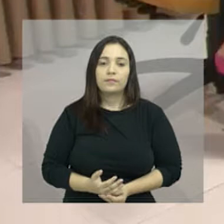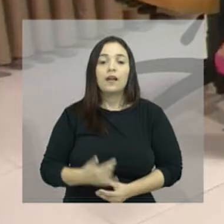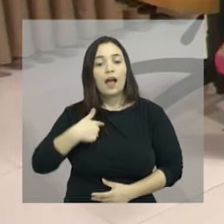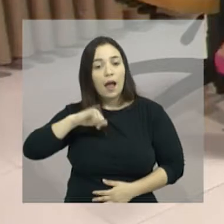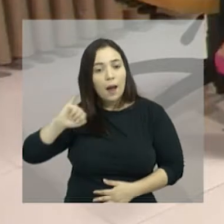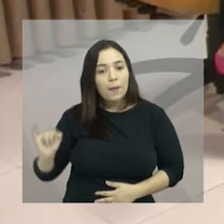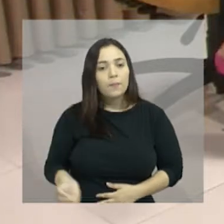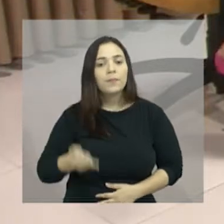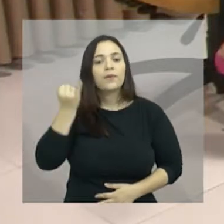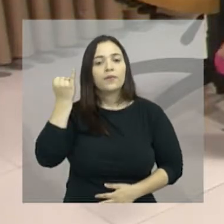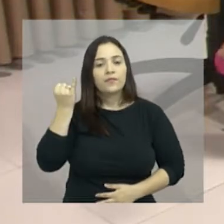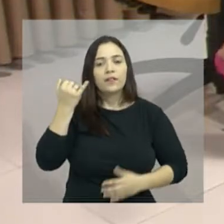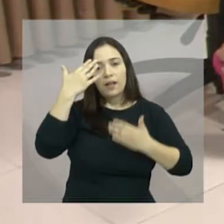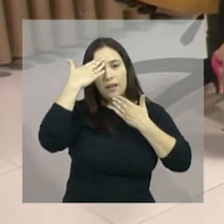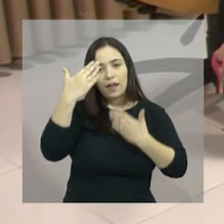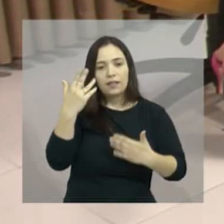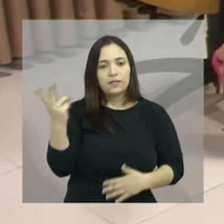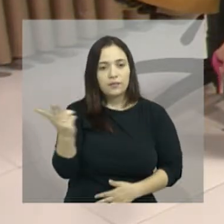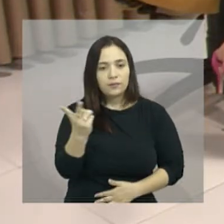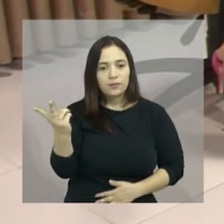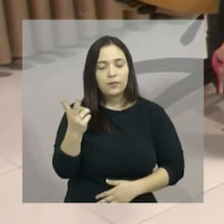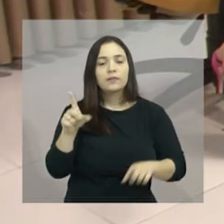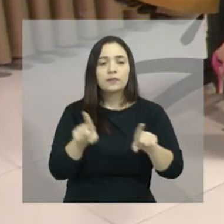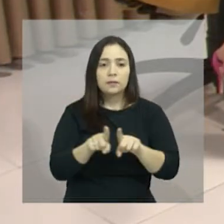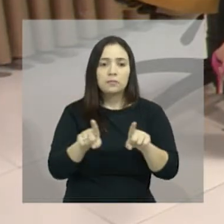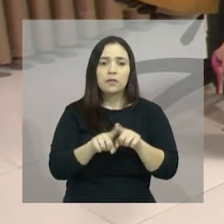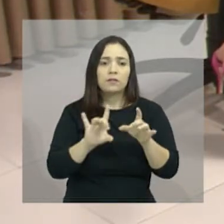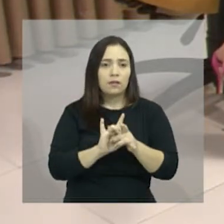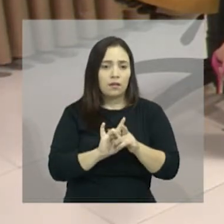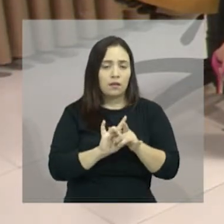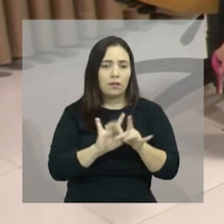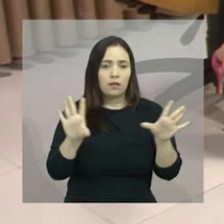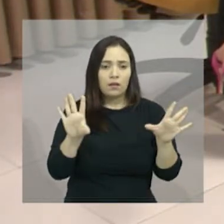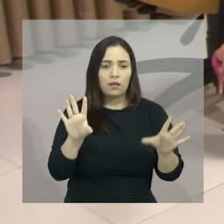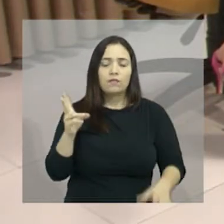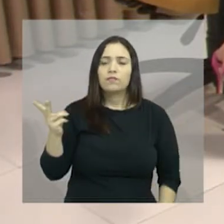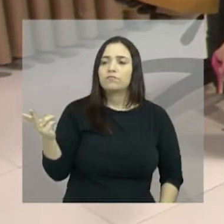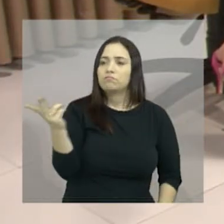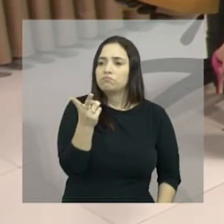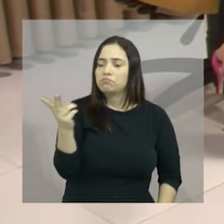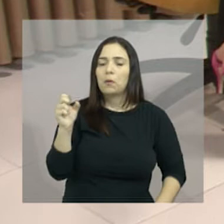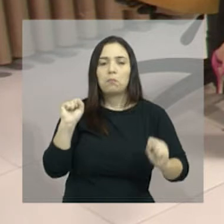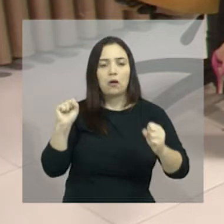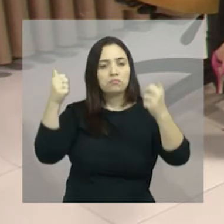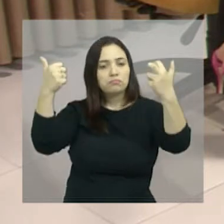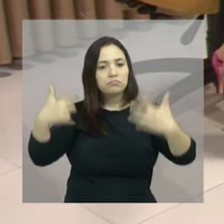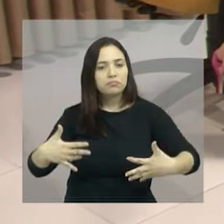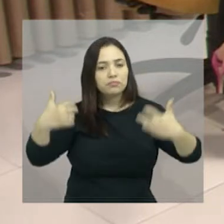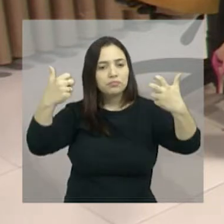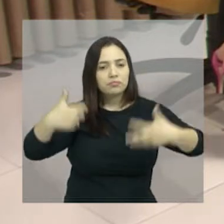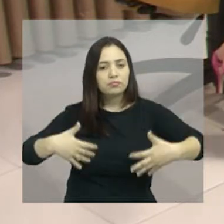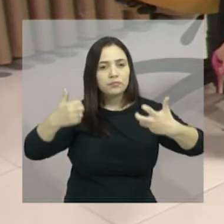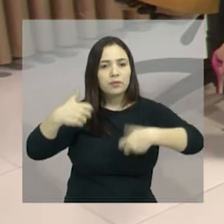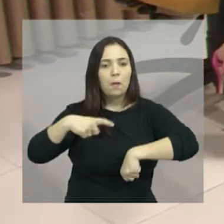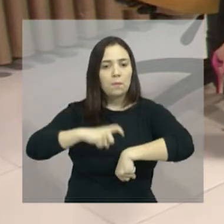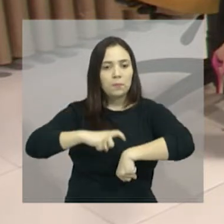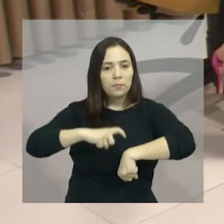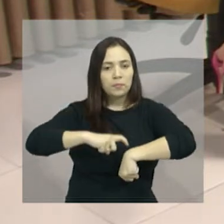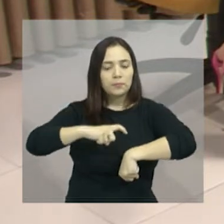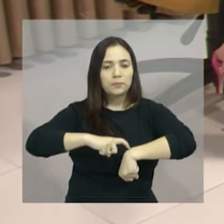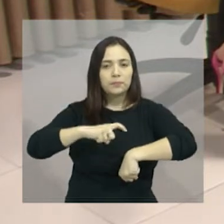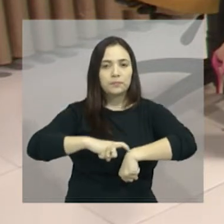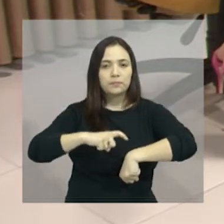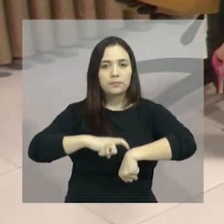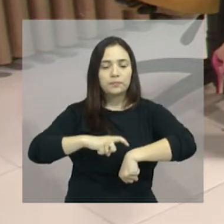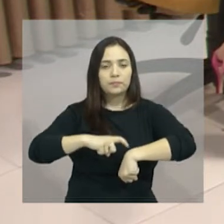esse espaço não só para agradecer, mas deixo à vontade os convidados, né? Ricardo, por favor, fique à vontade, utilize agora esse momento da melhor maneira